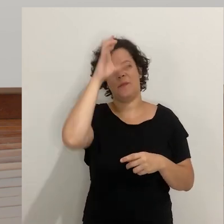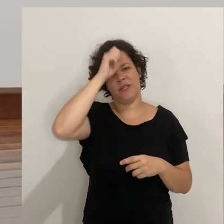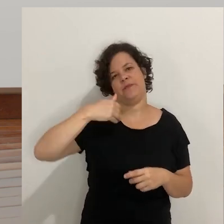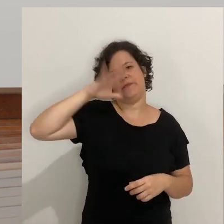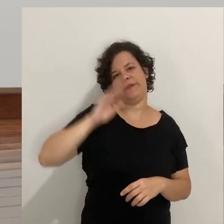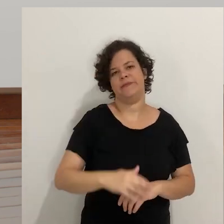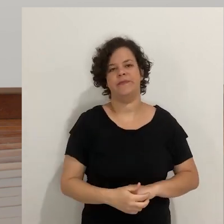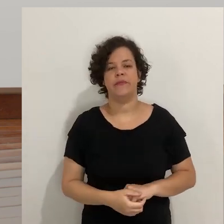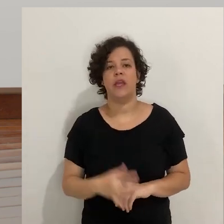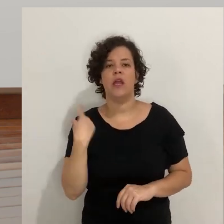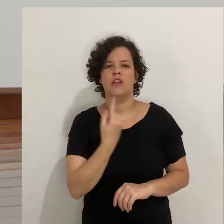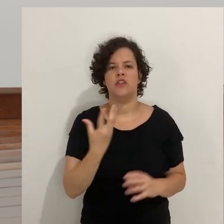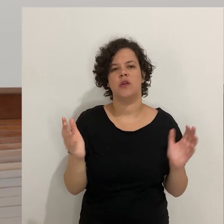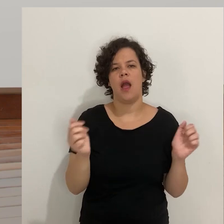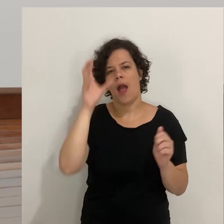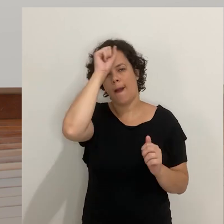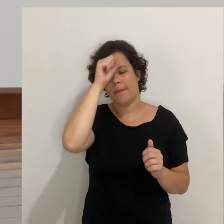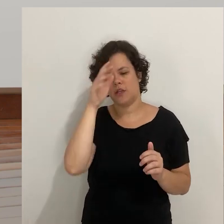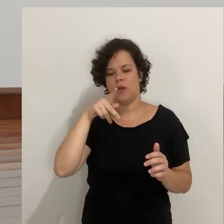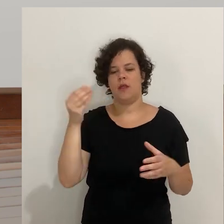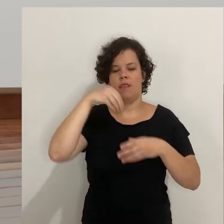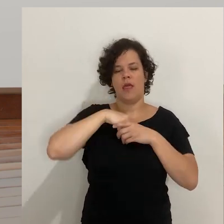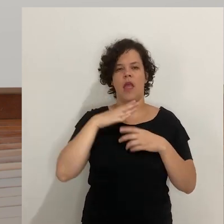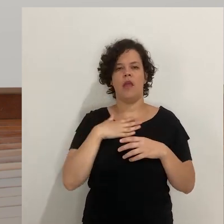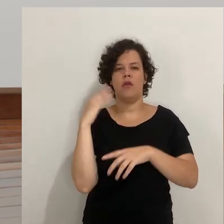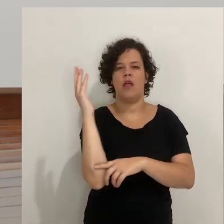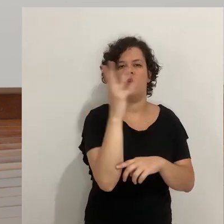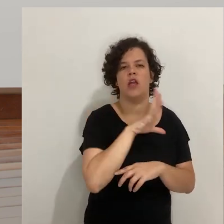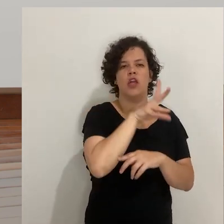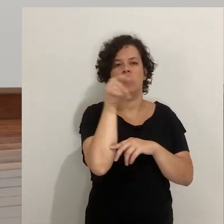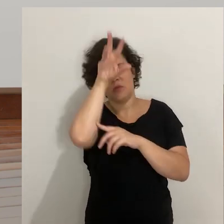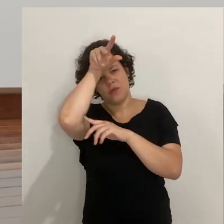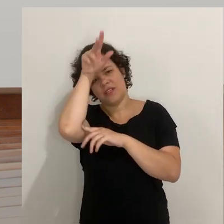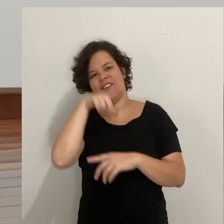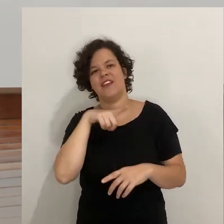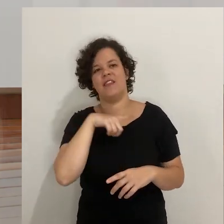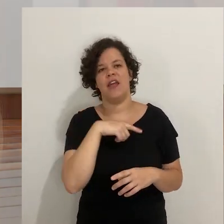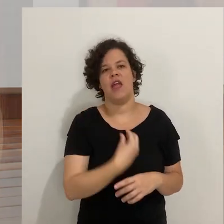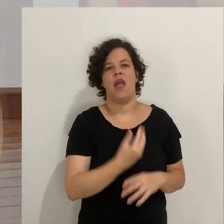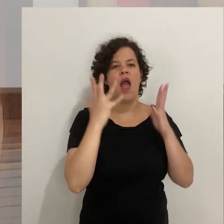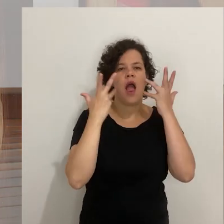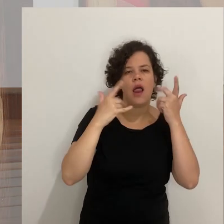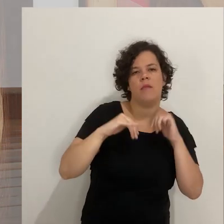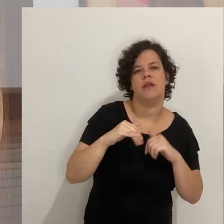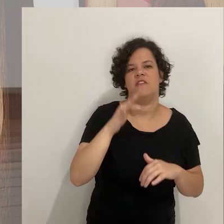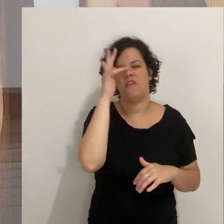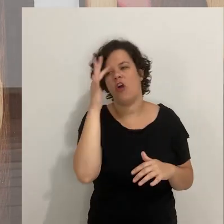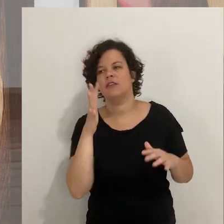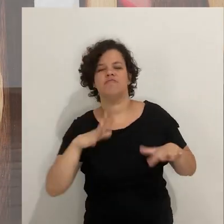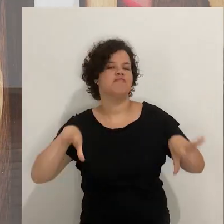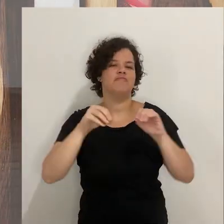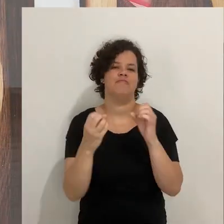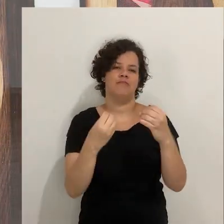gente aprende com o nosso interno, com a nossa natureza e com todos os insetos e animais